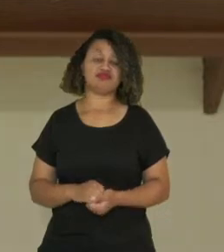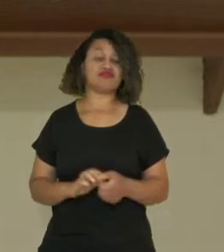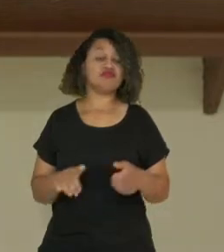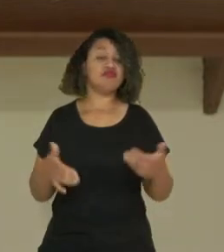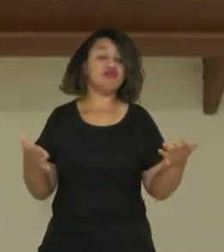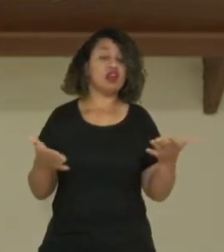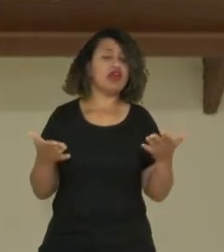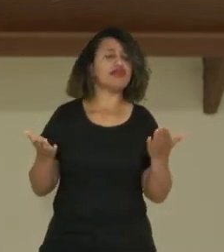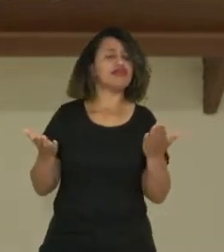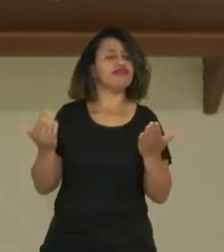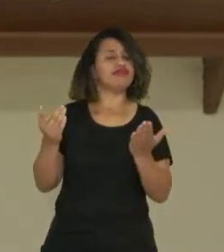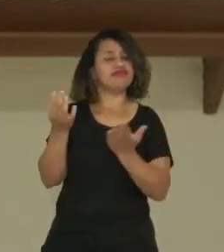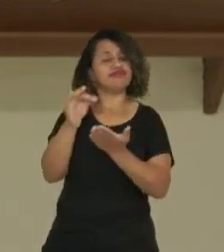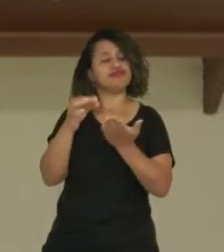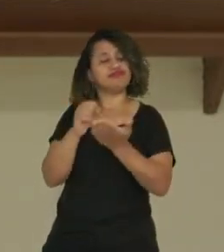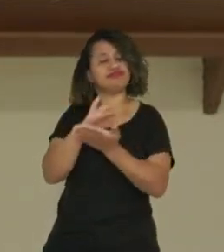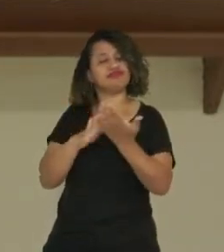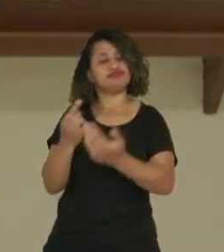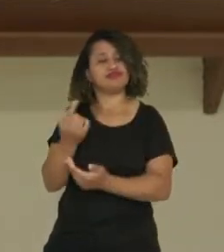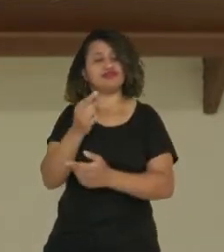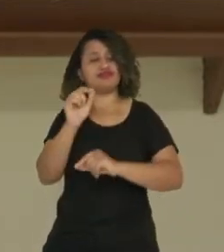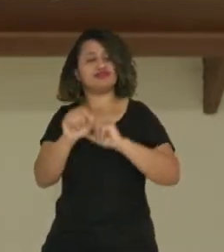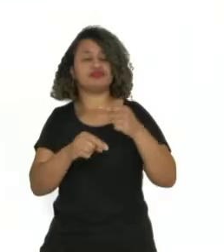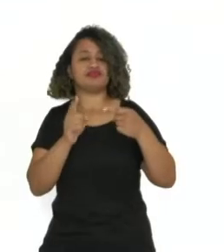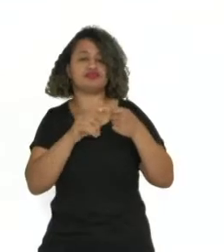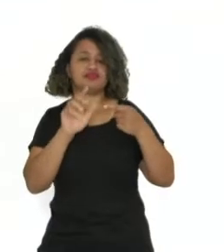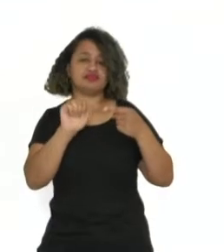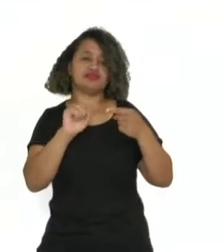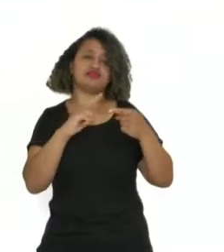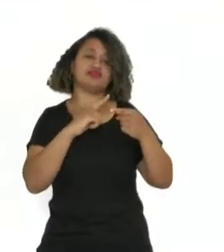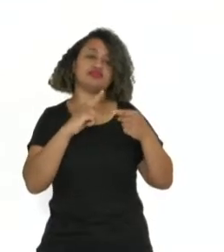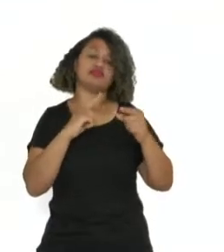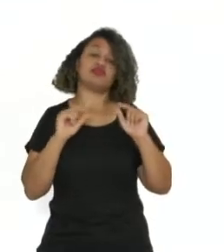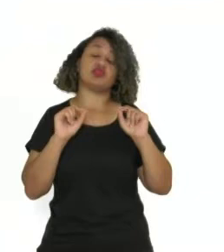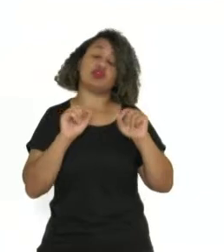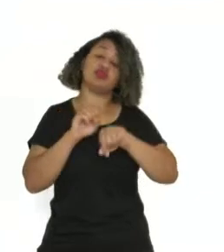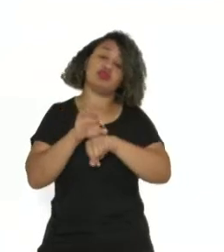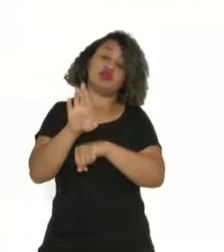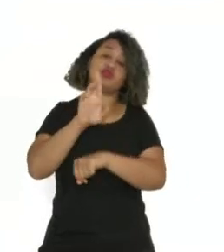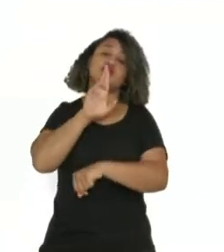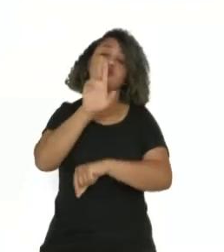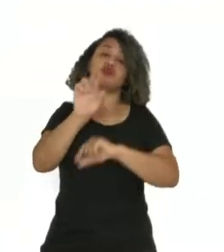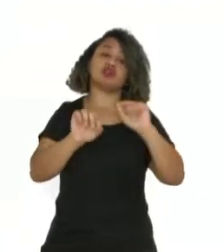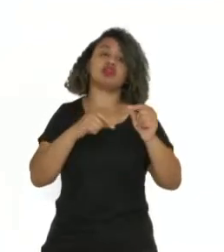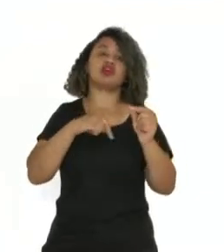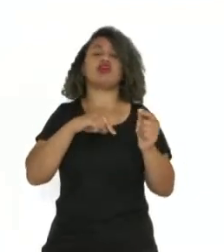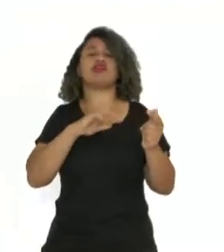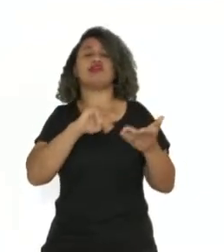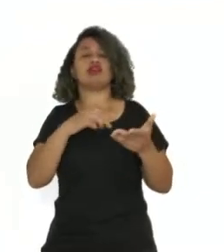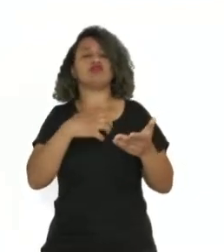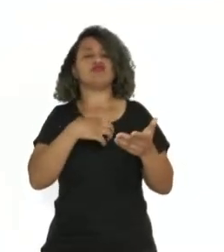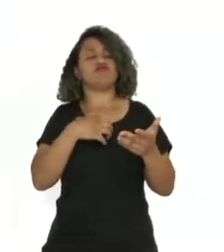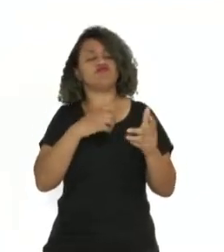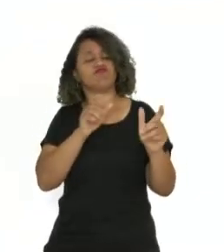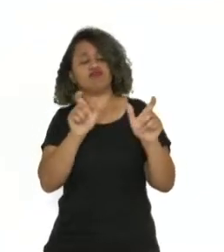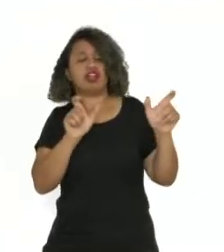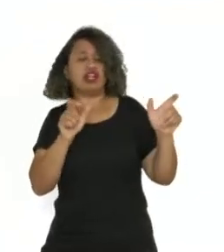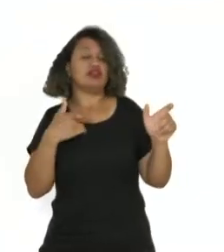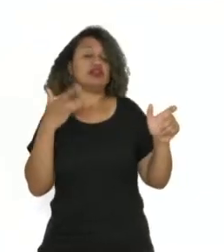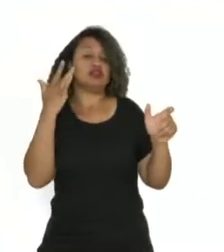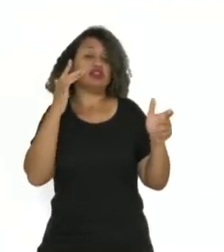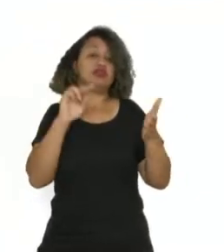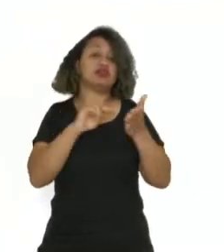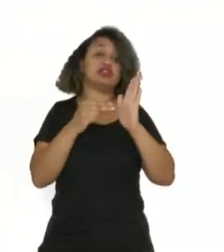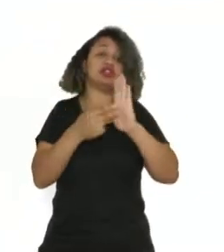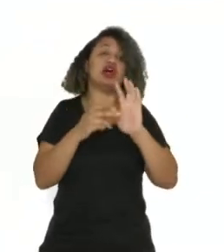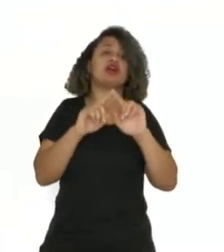Voltei a gabaritar contigo a atividade 1. Na letra A, eu posso colocar assim: muitas palavras eu não sabia do significado,